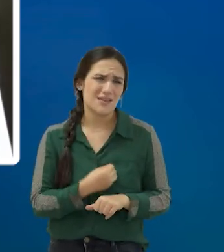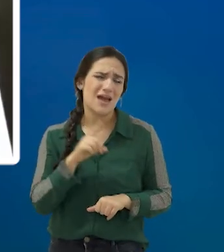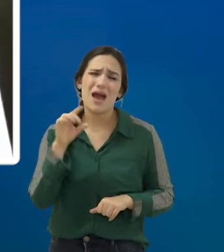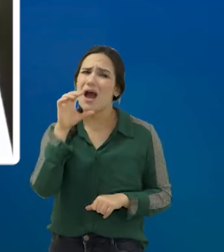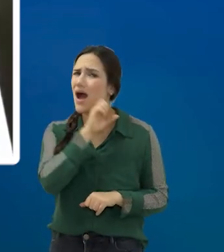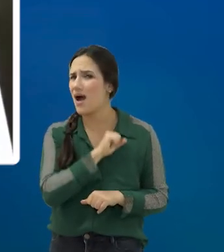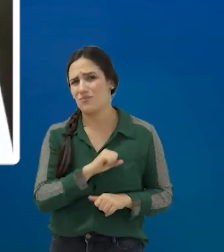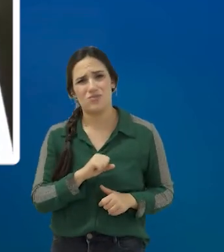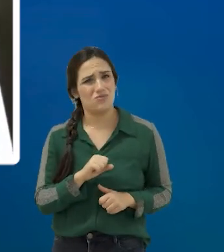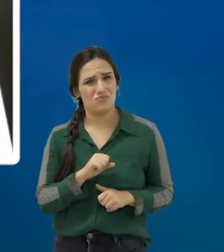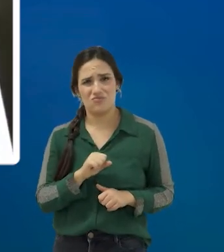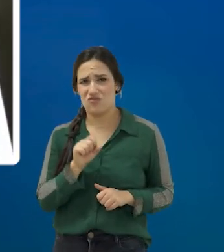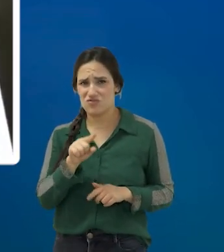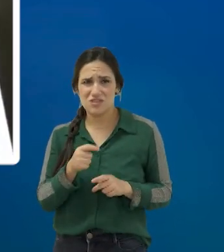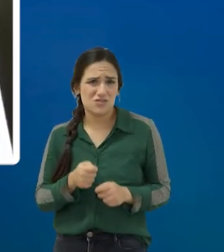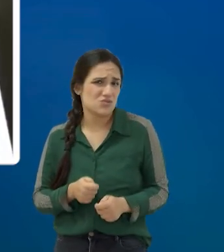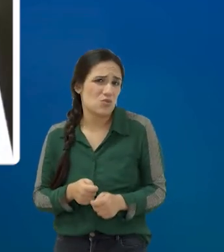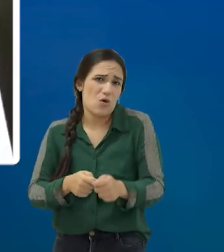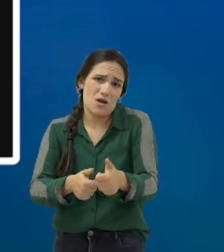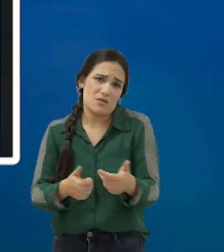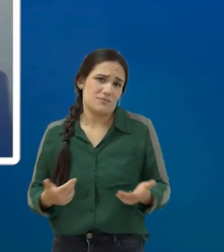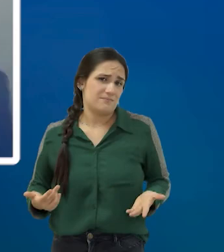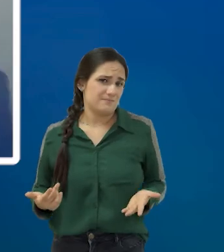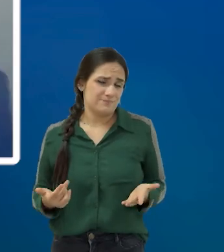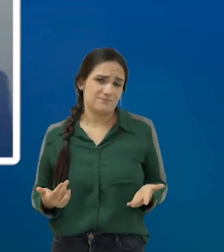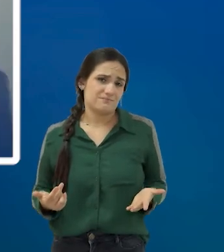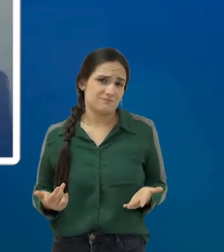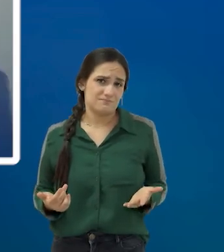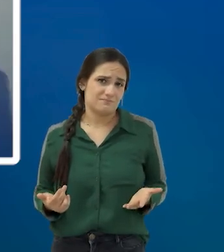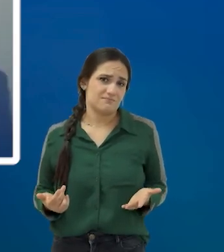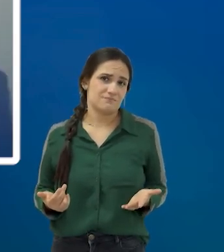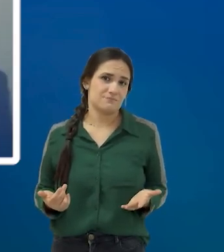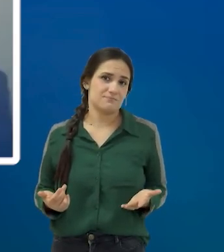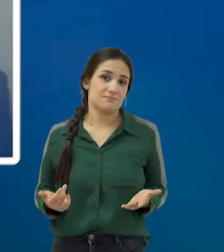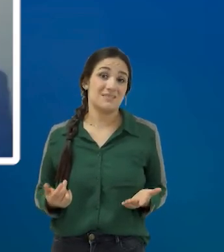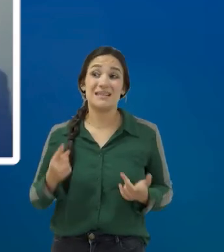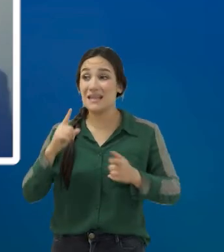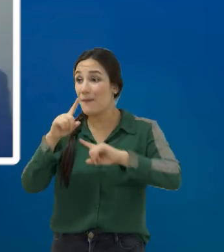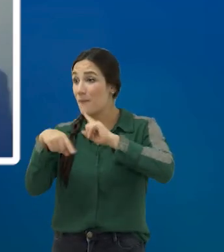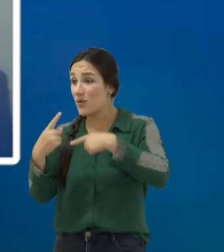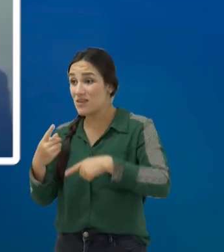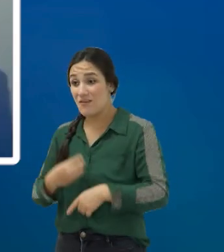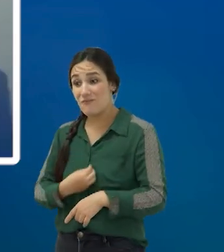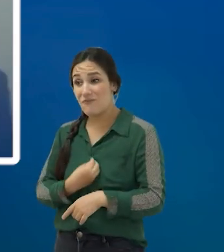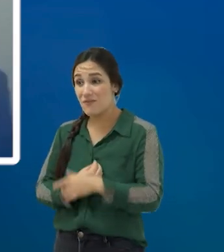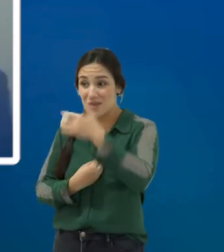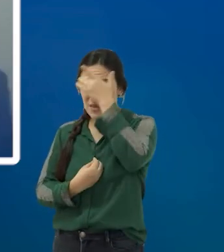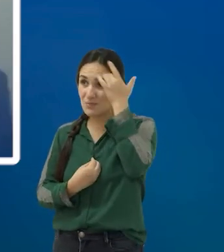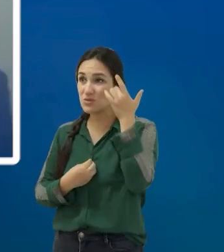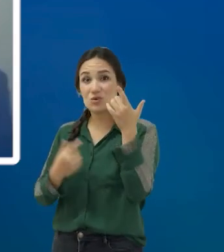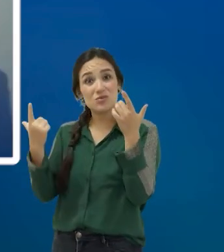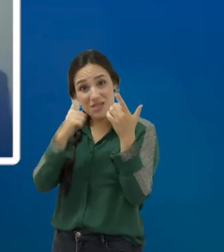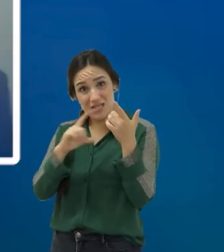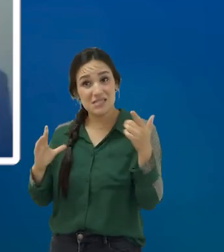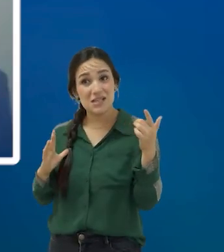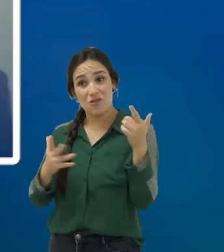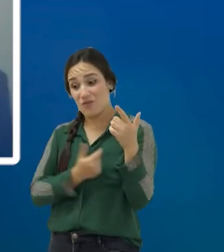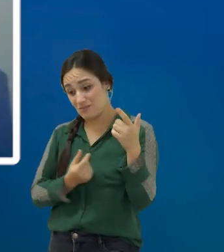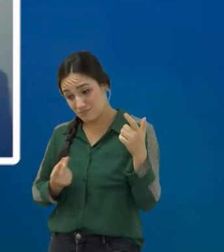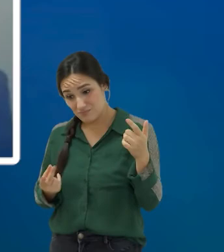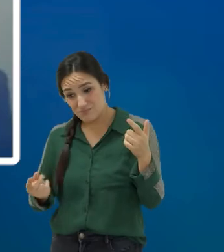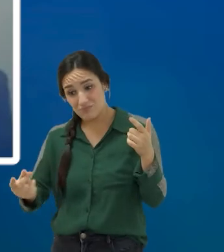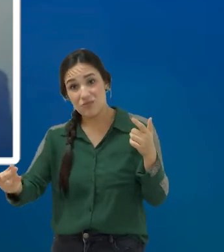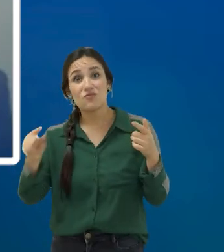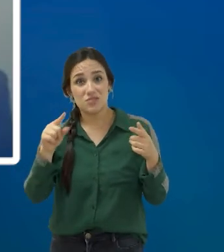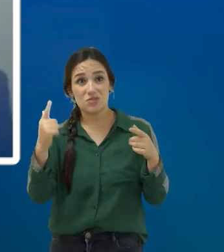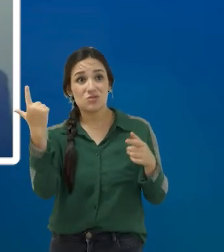que tomam tão pouco tempo de quem está se dispondo a doar, em comparação com o resultado, que é você estar salvando